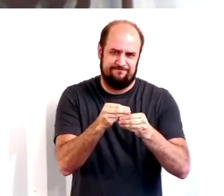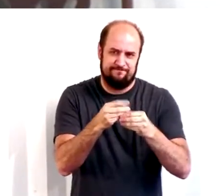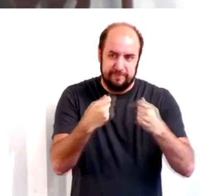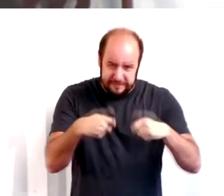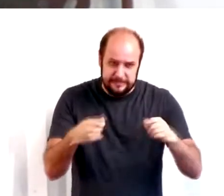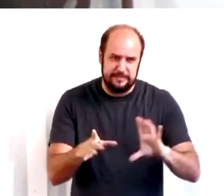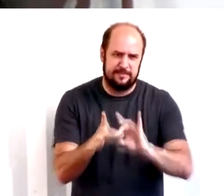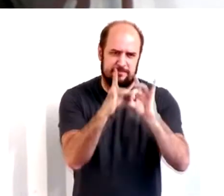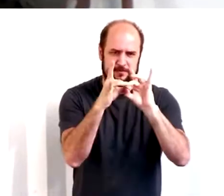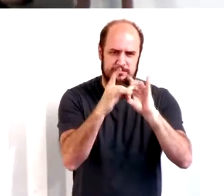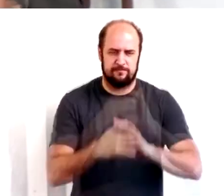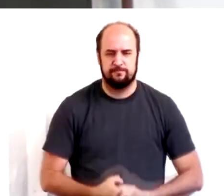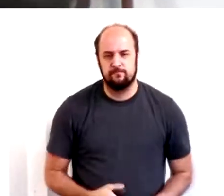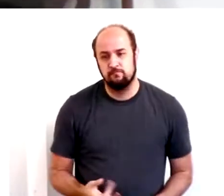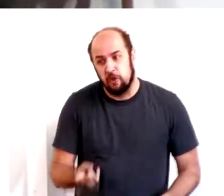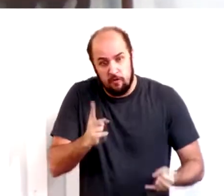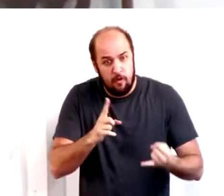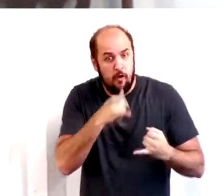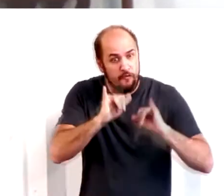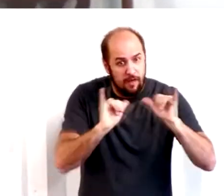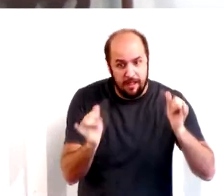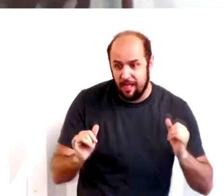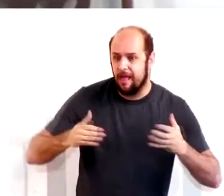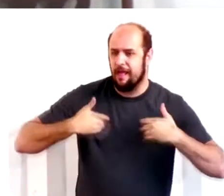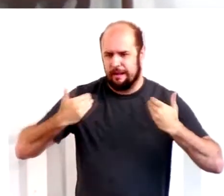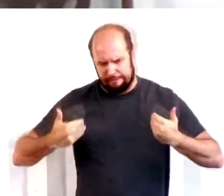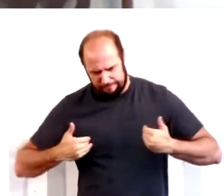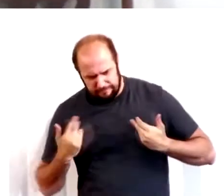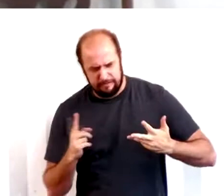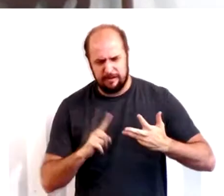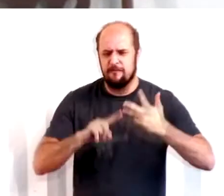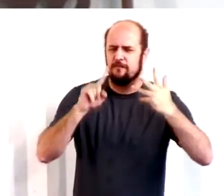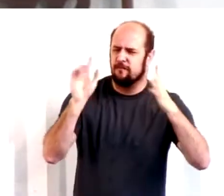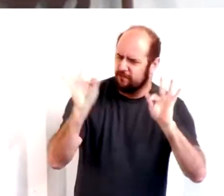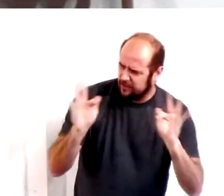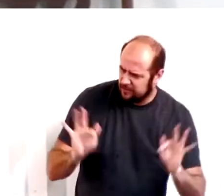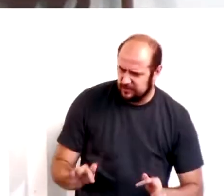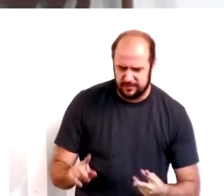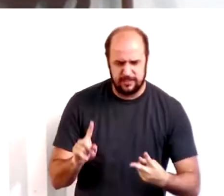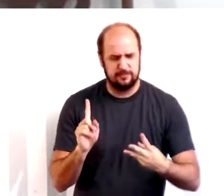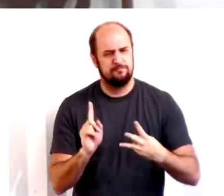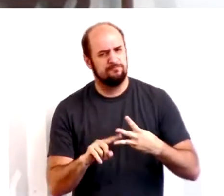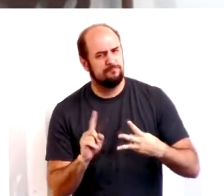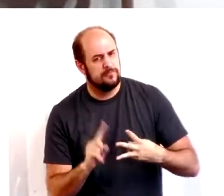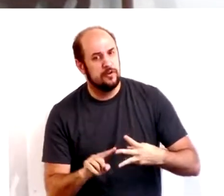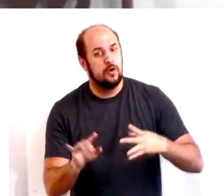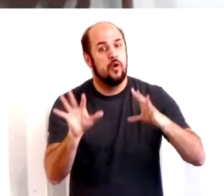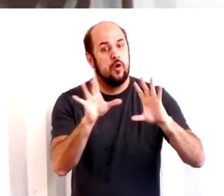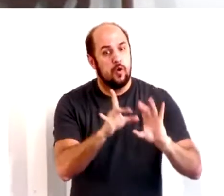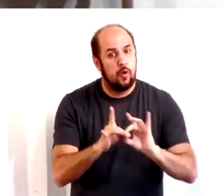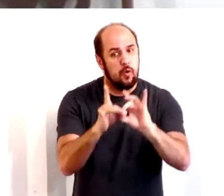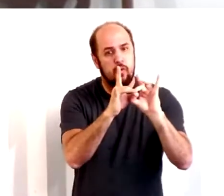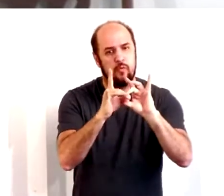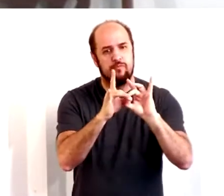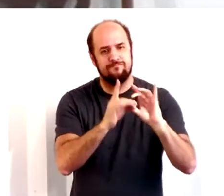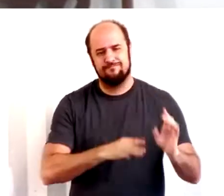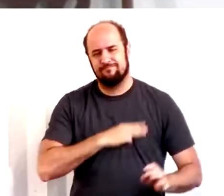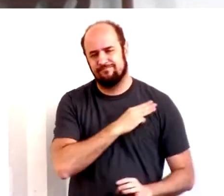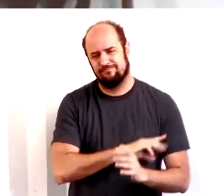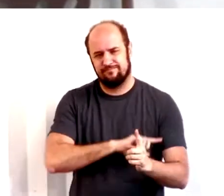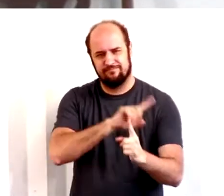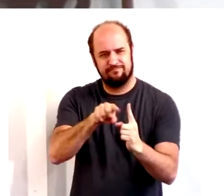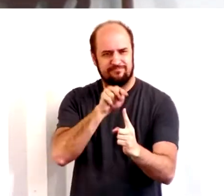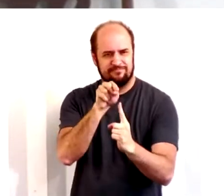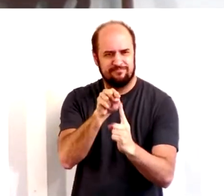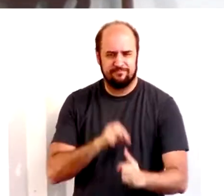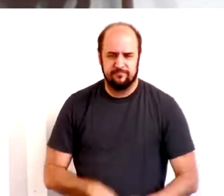de Paulo fala sobre alegria, fala sobre contentamento, mas fala sobre unidade em missão. E nós vamos ver